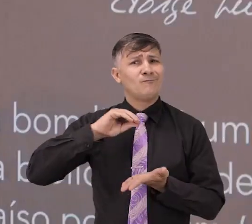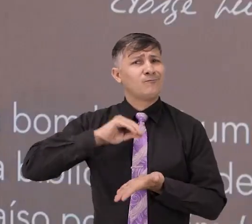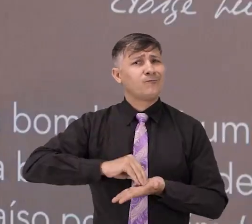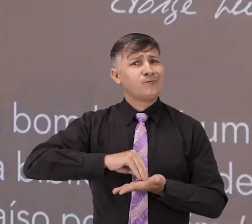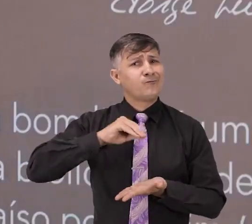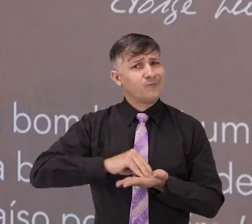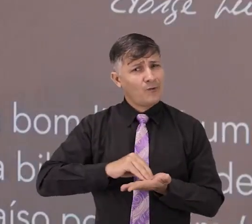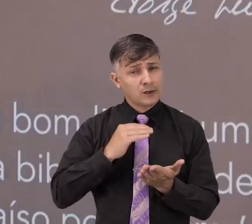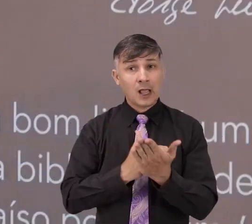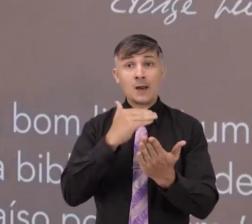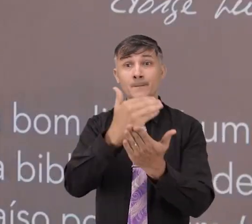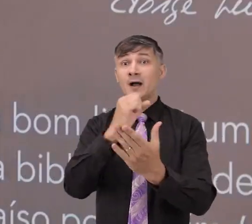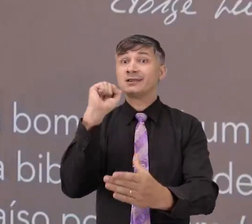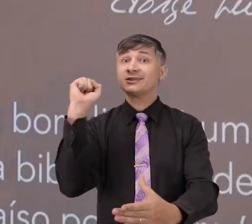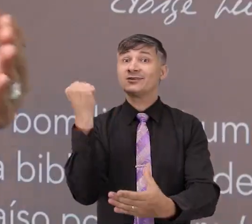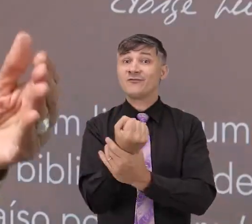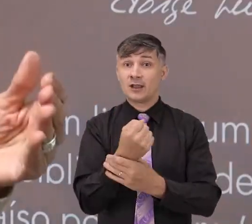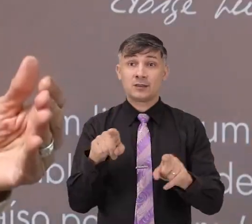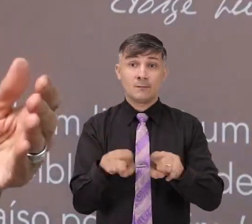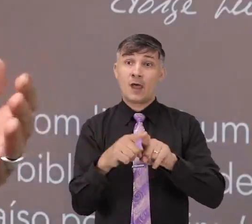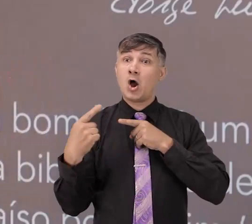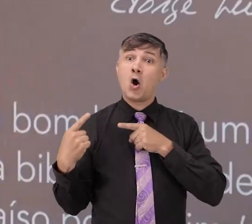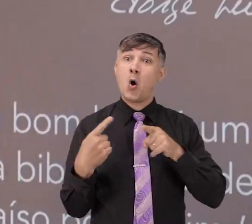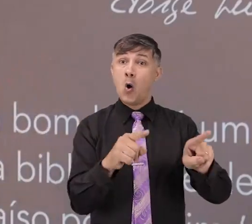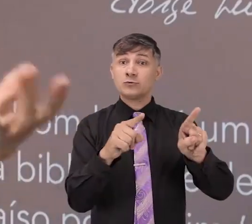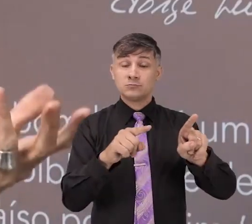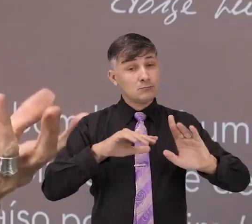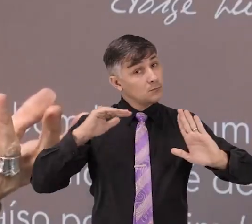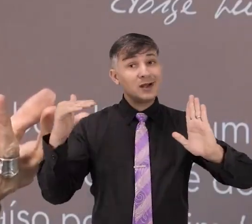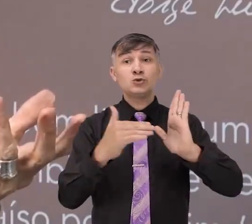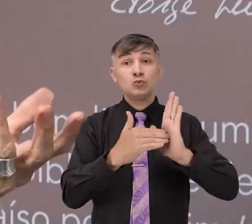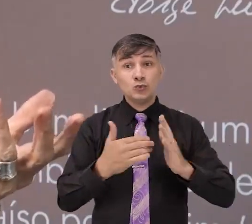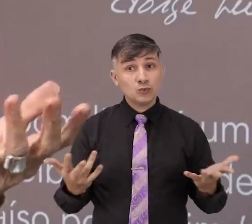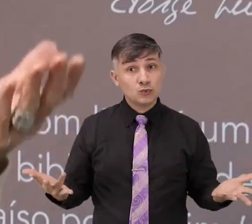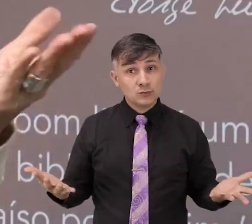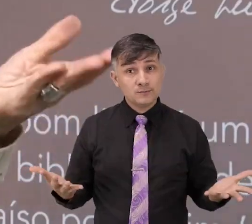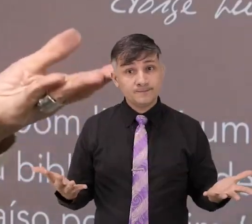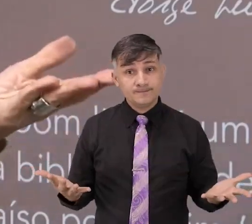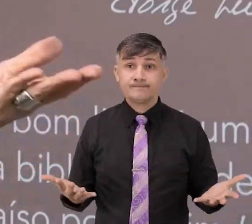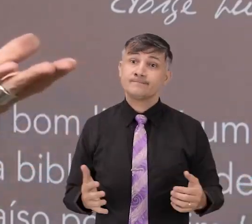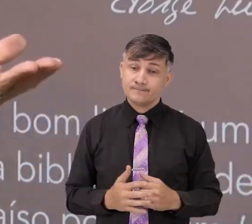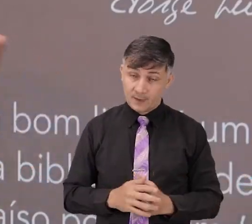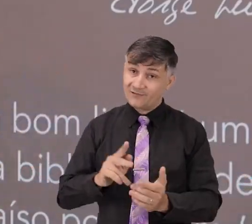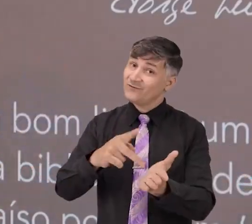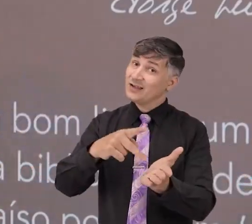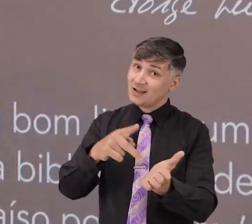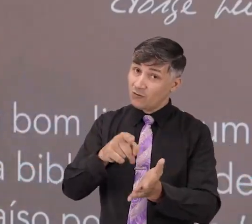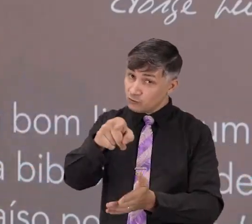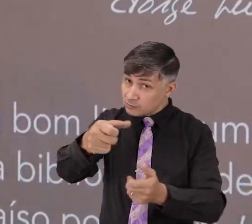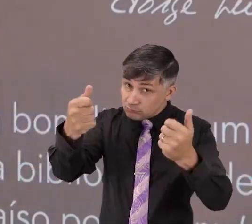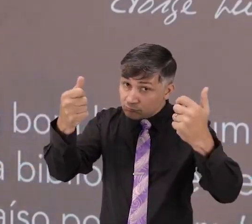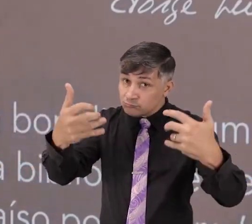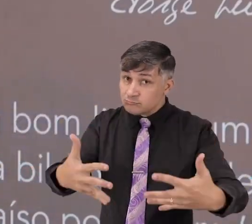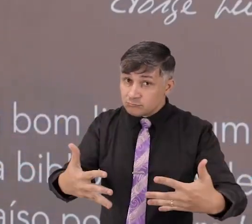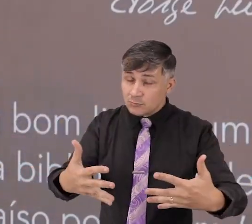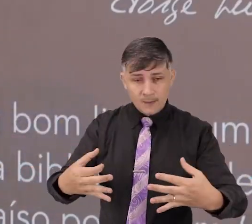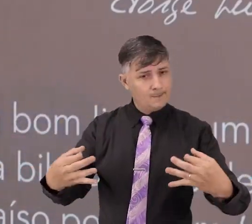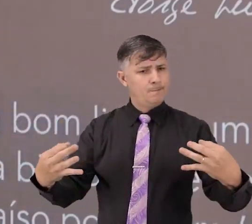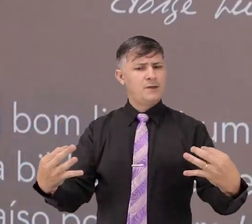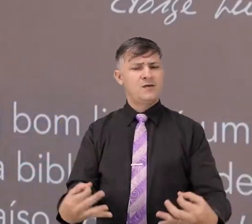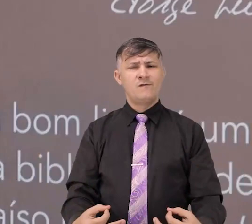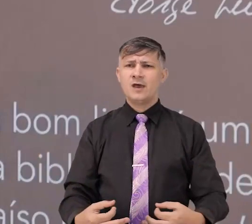fundamental à ampla defesa e ao contraditório para todos. Na verdade, o que você colocou é perfeito.